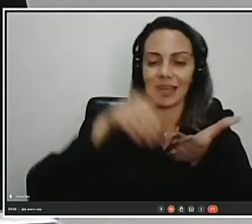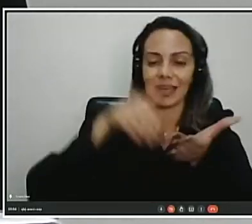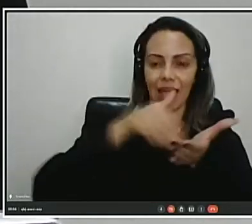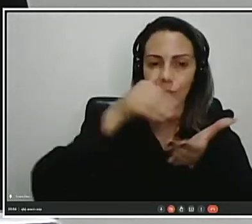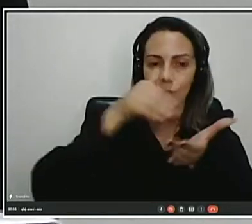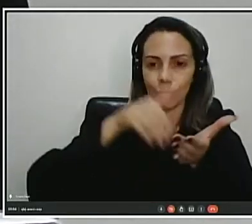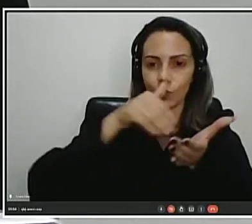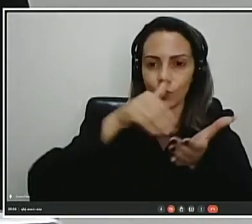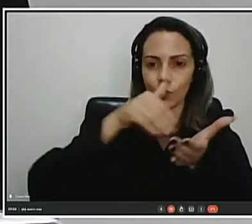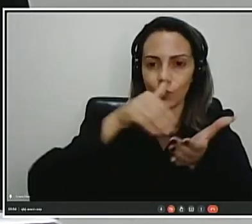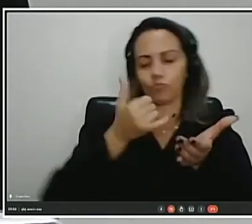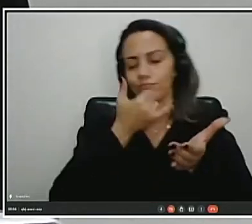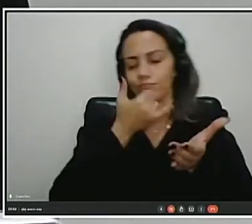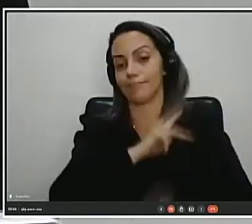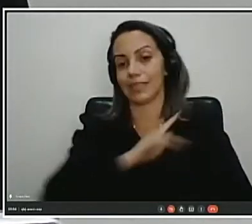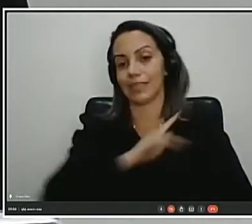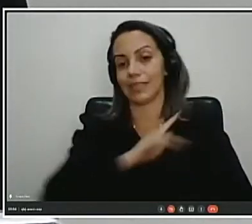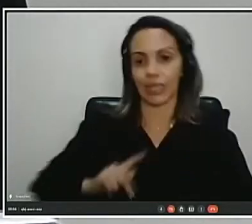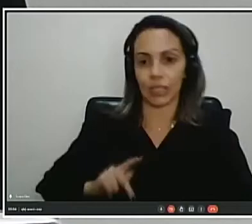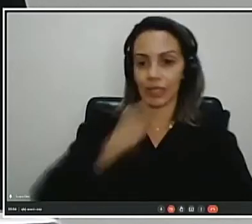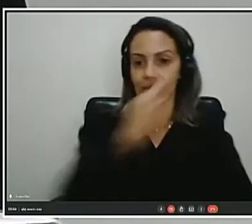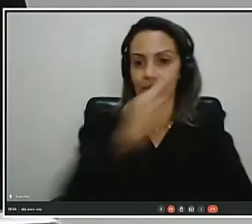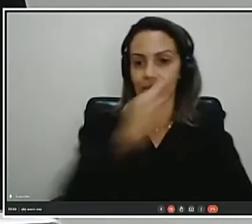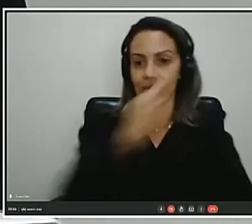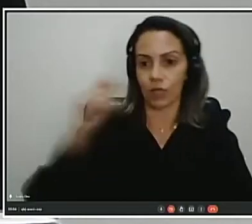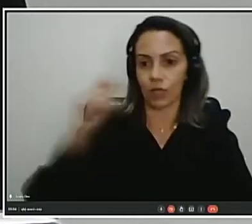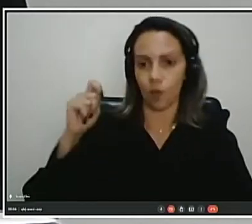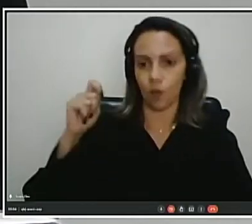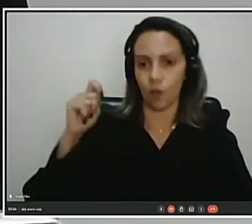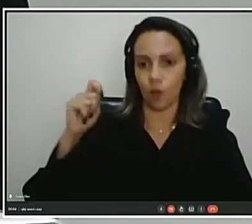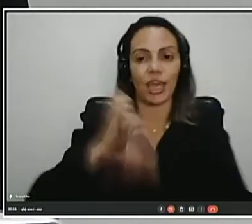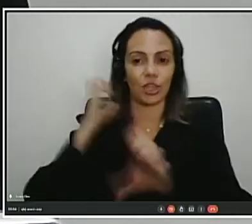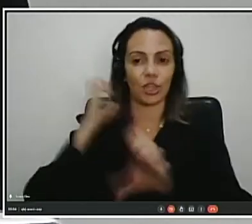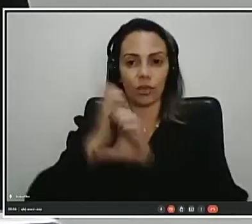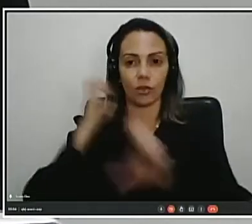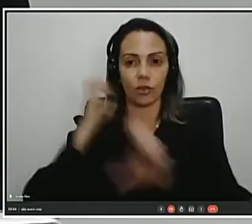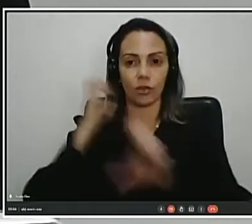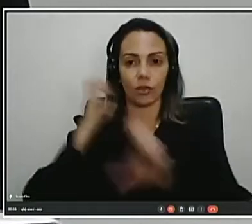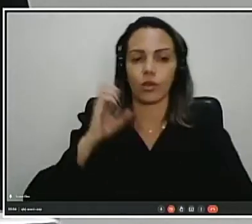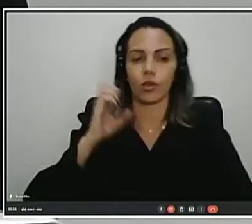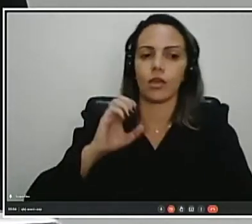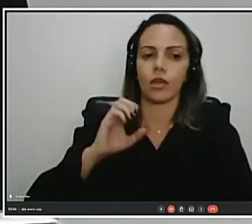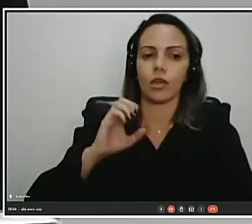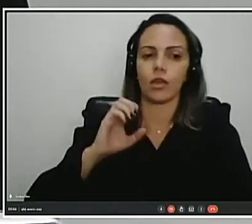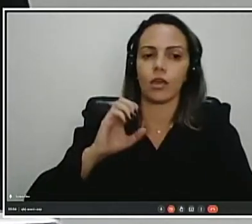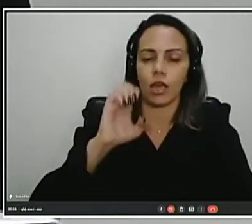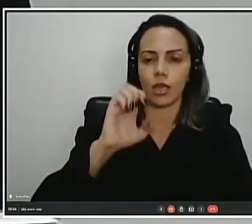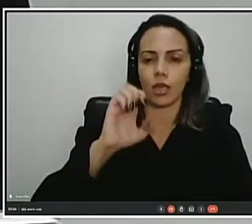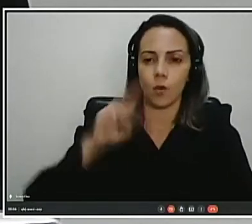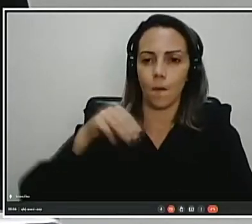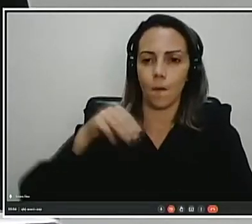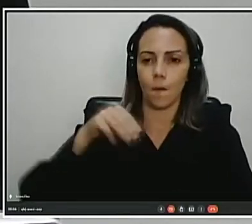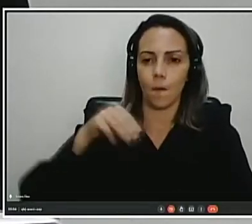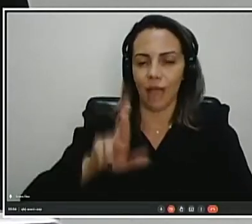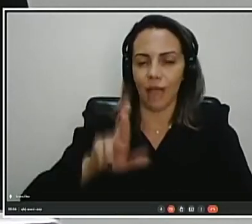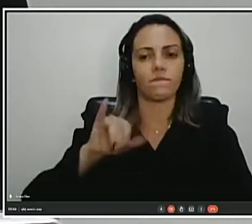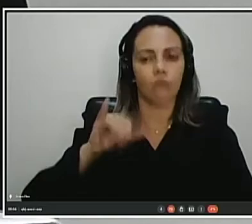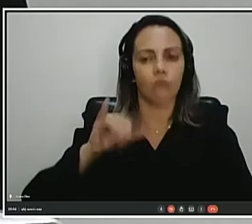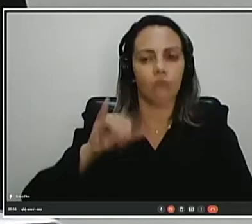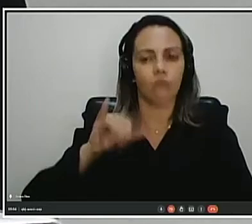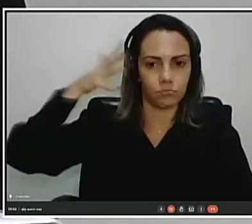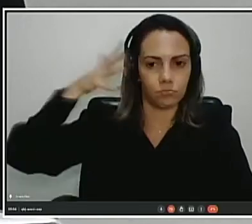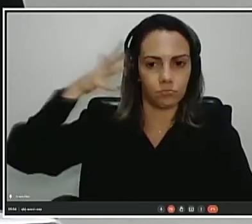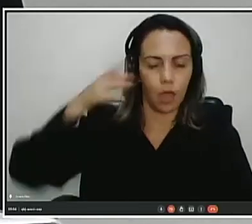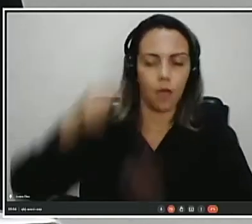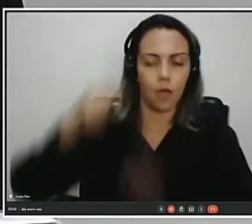o presidente da Associação dos Engenheiros, Gilmar Borilli, estará fazendo uso da tribuna para